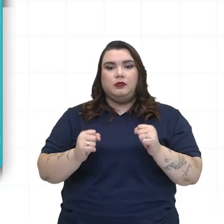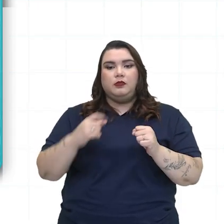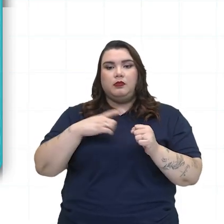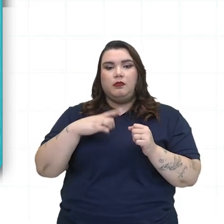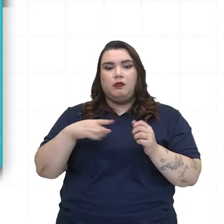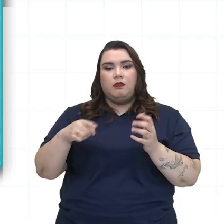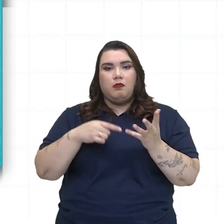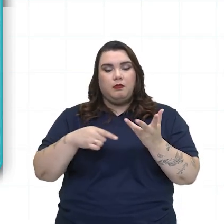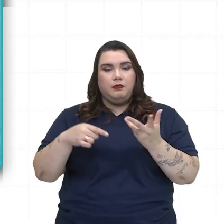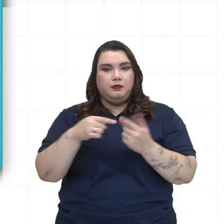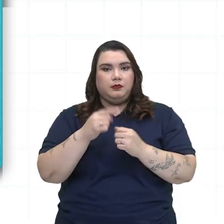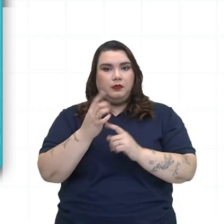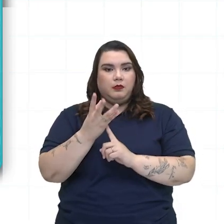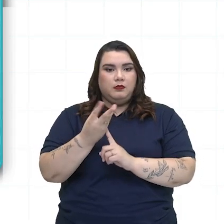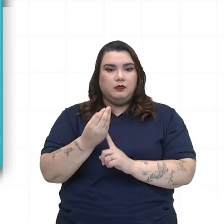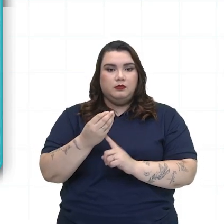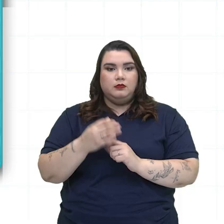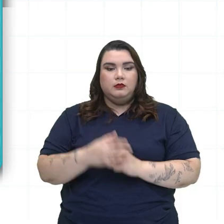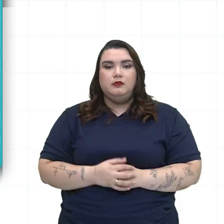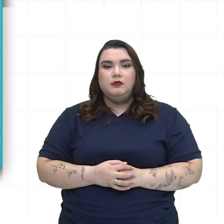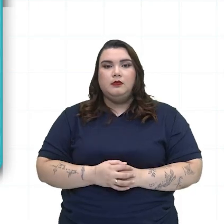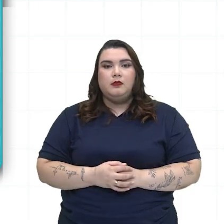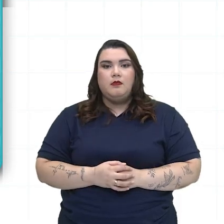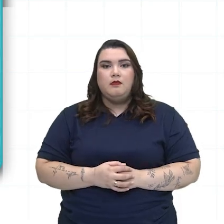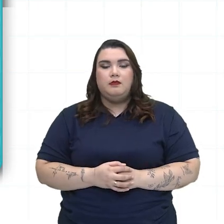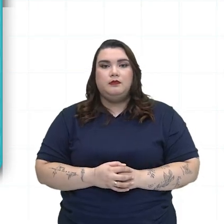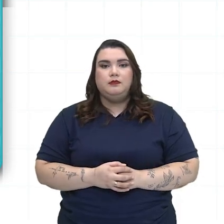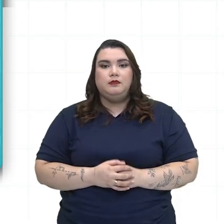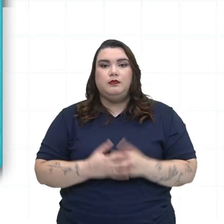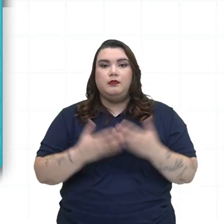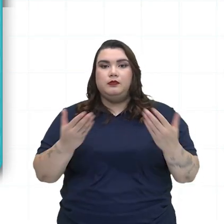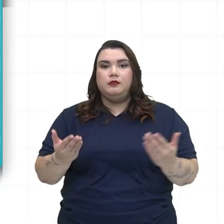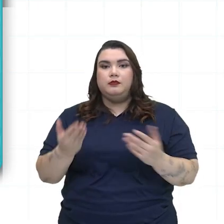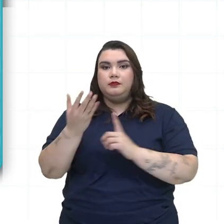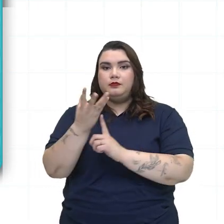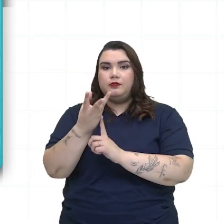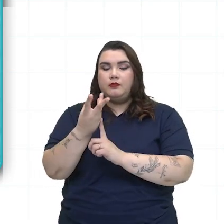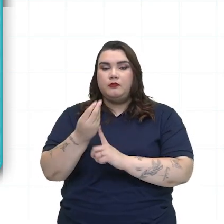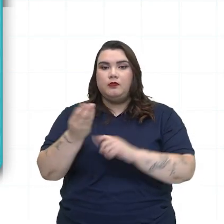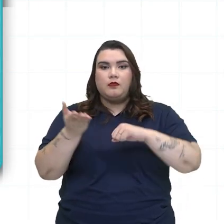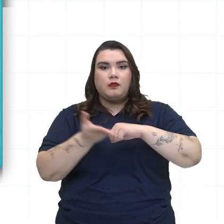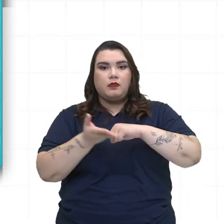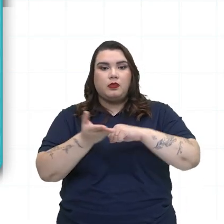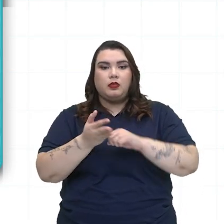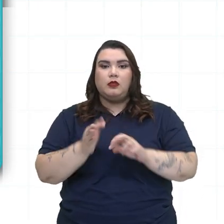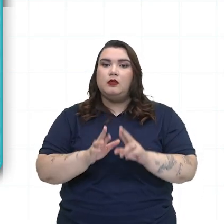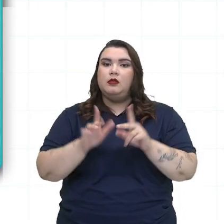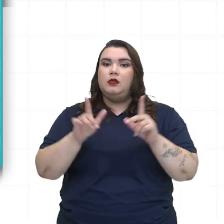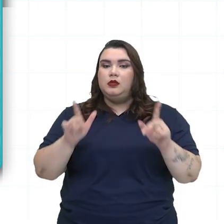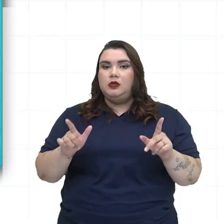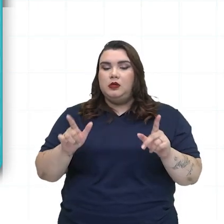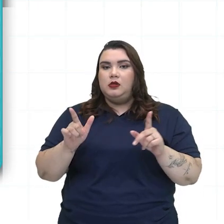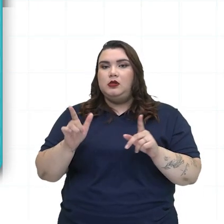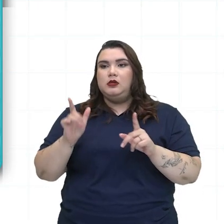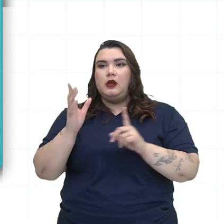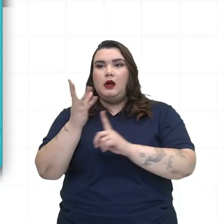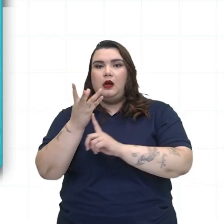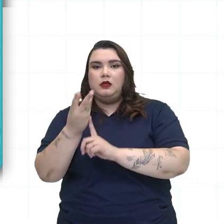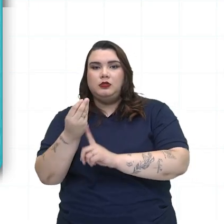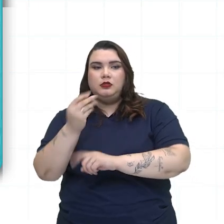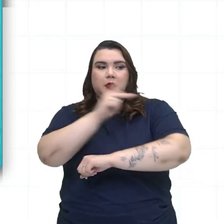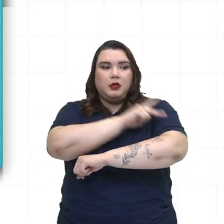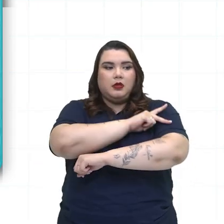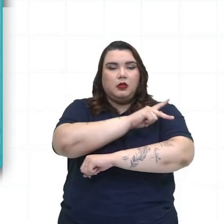absorvendo essa composição artística. Então, a arte contemporânea, ela é diferente daquela arte da pré-história, da